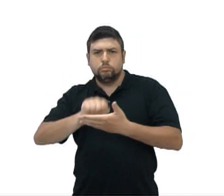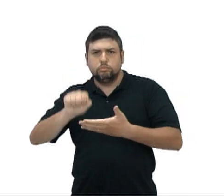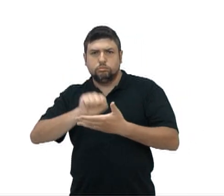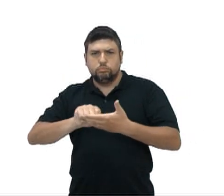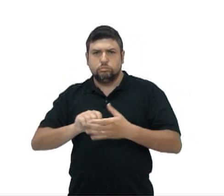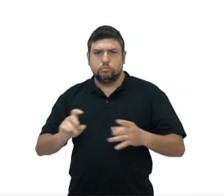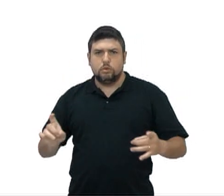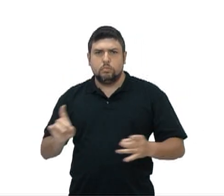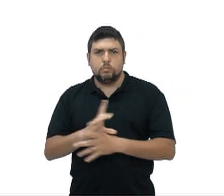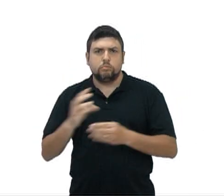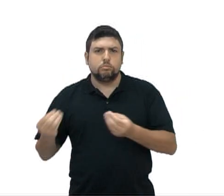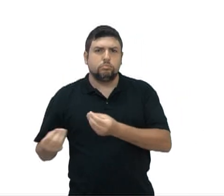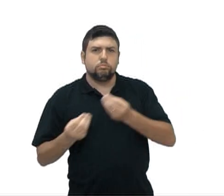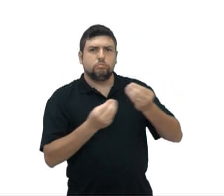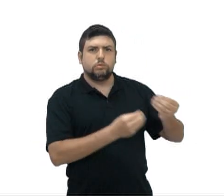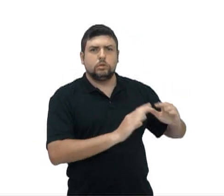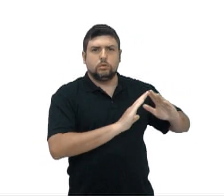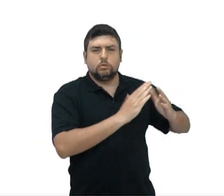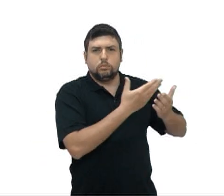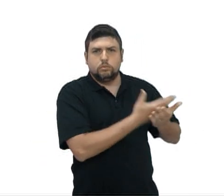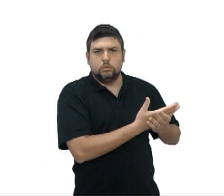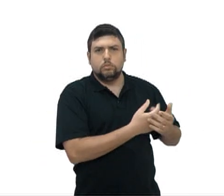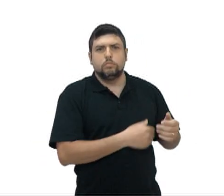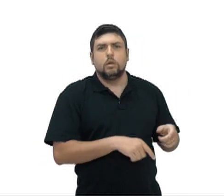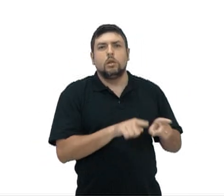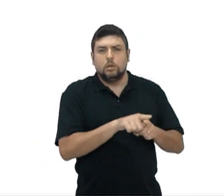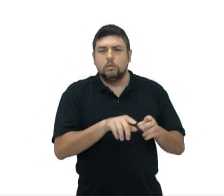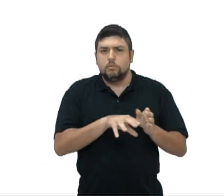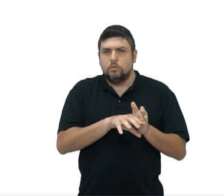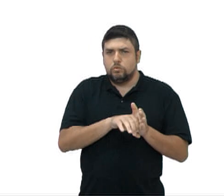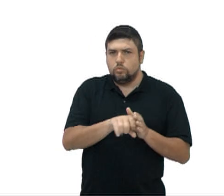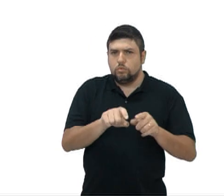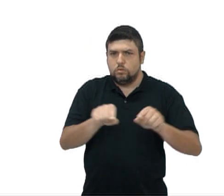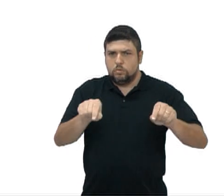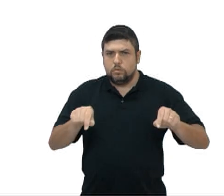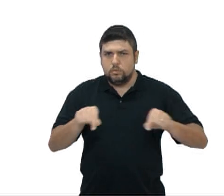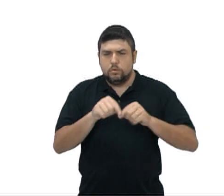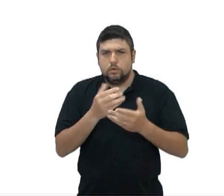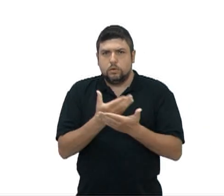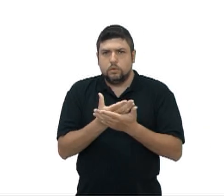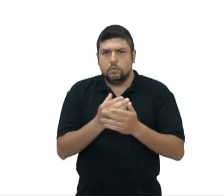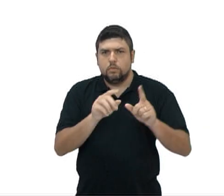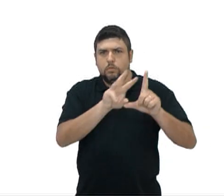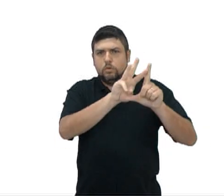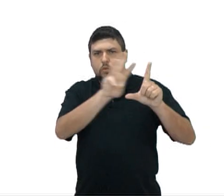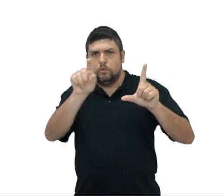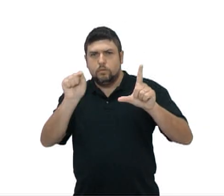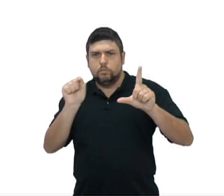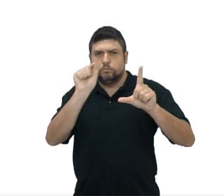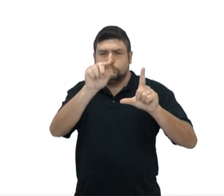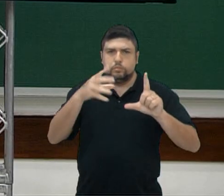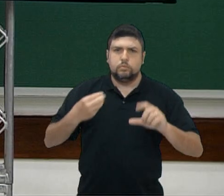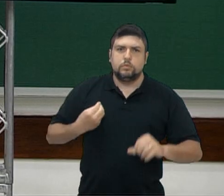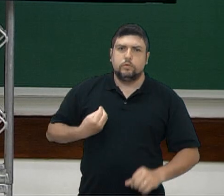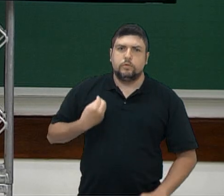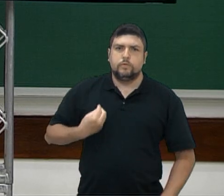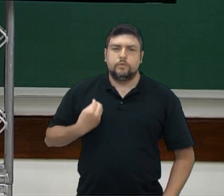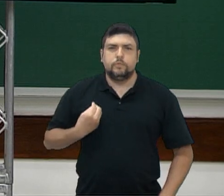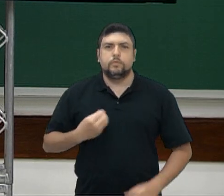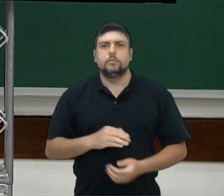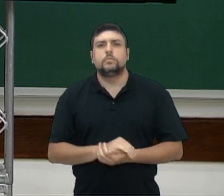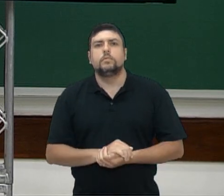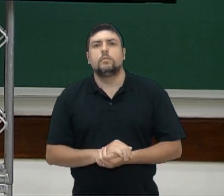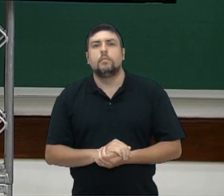escola, como também podem resolvê-las pelo Classroom. Registrem sempre a sua presença no link do Classroom. Não esqueçam, estudantes,